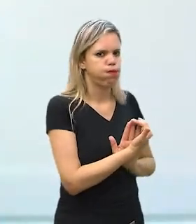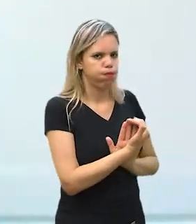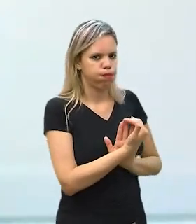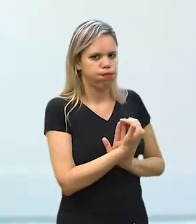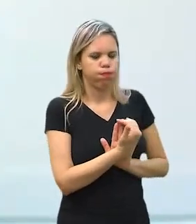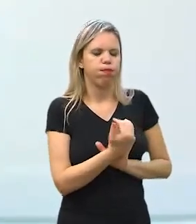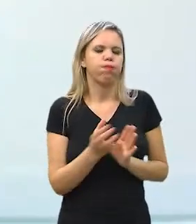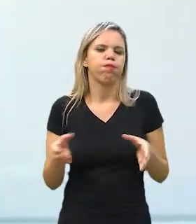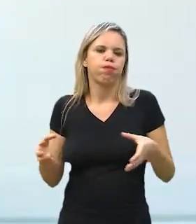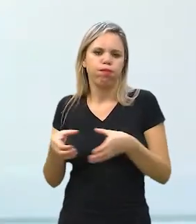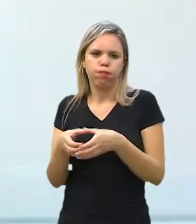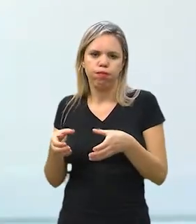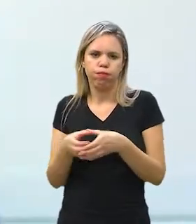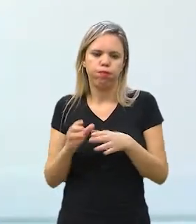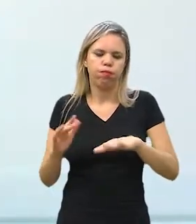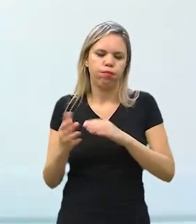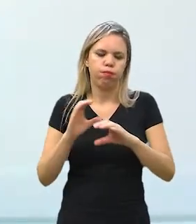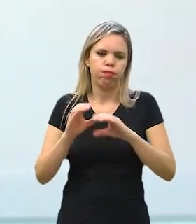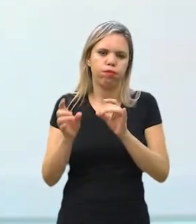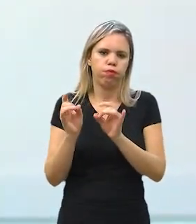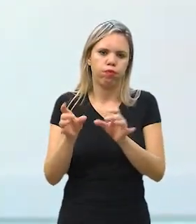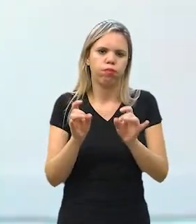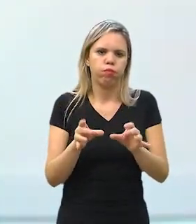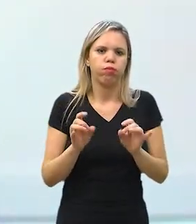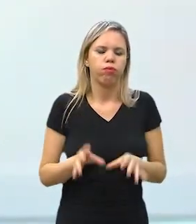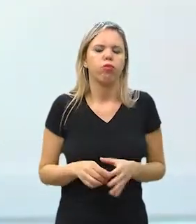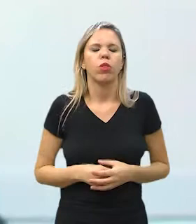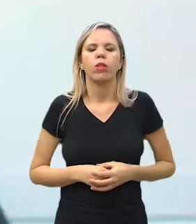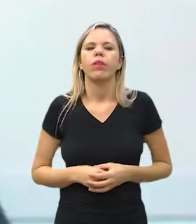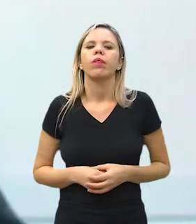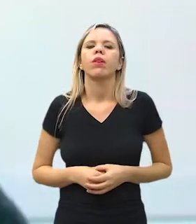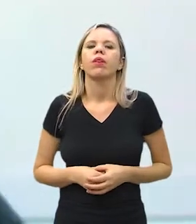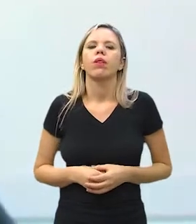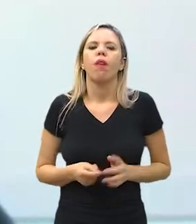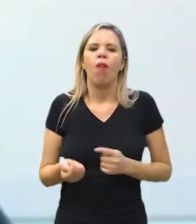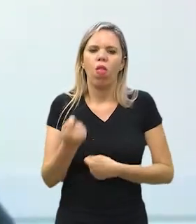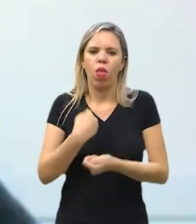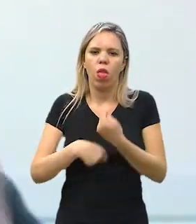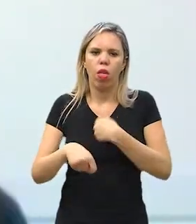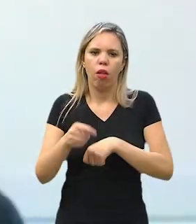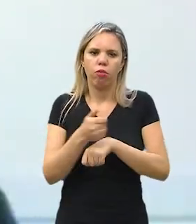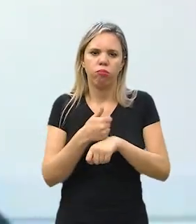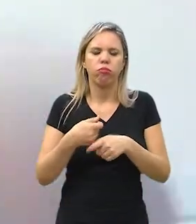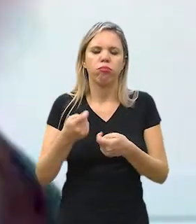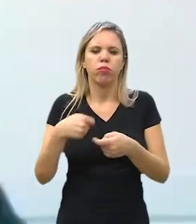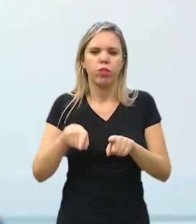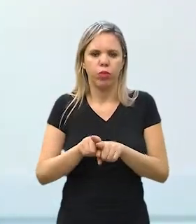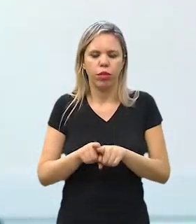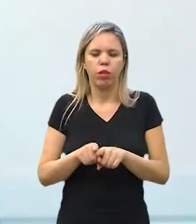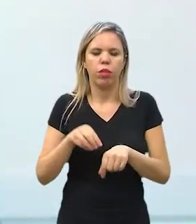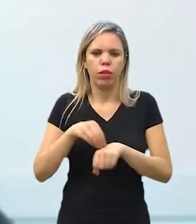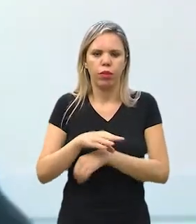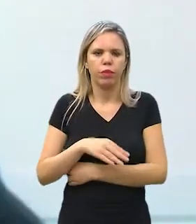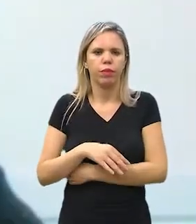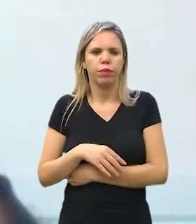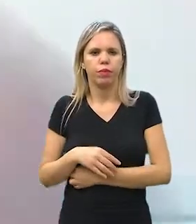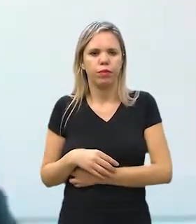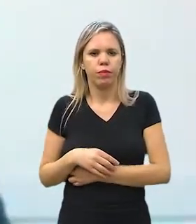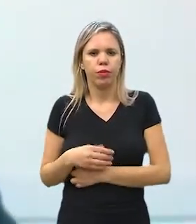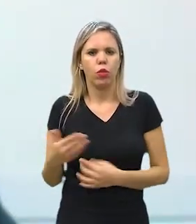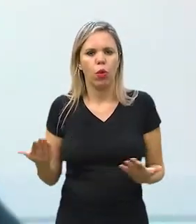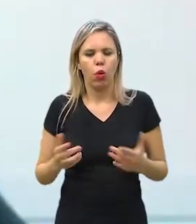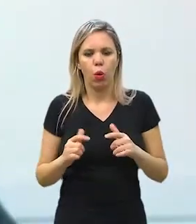aumentou a minha rede, aumentou os meus canais de venda, sem contar que o network trouxe um canal de venda